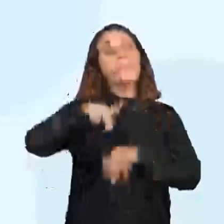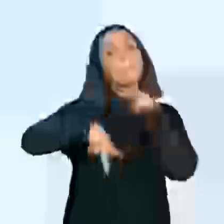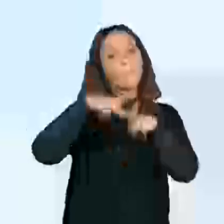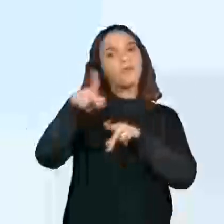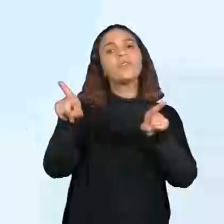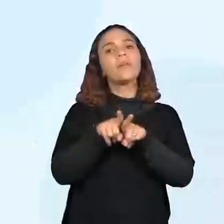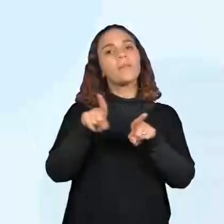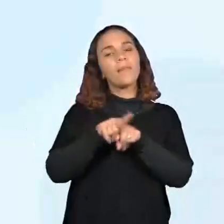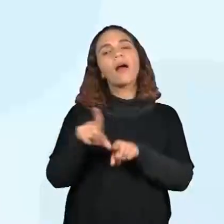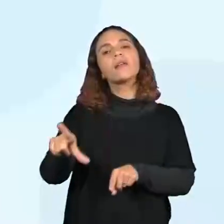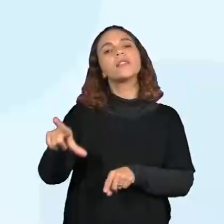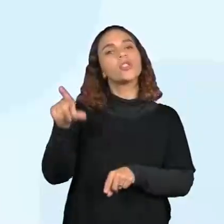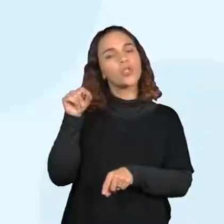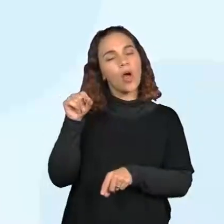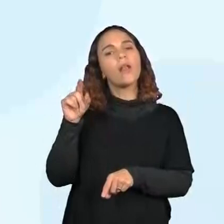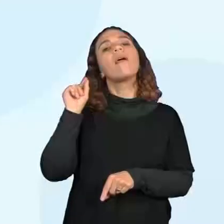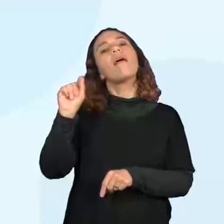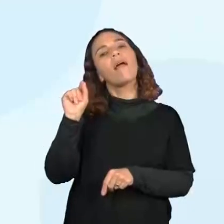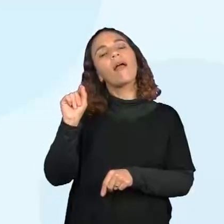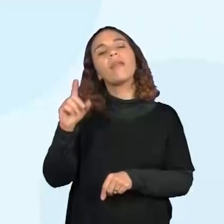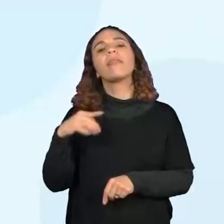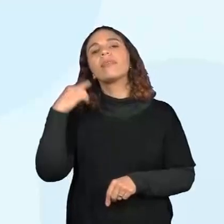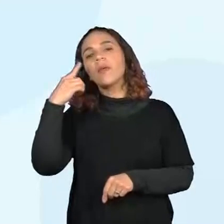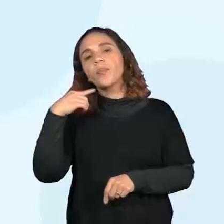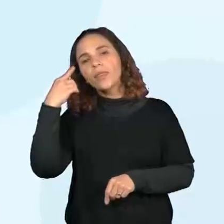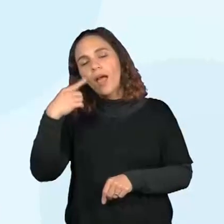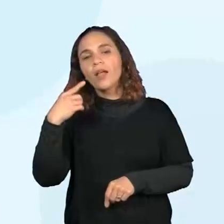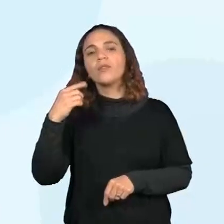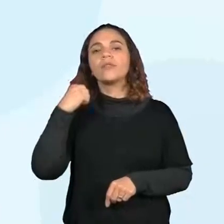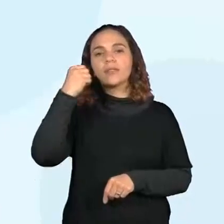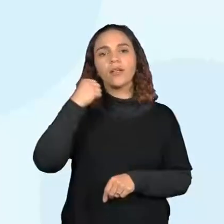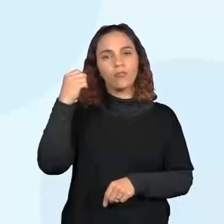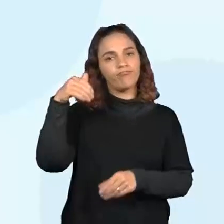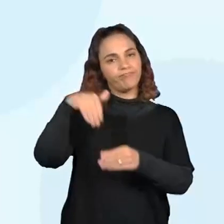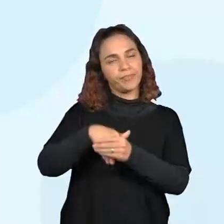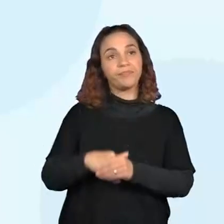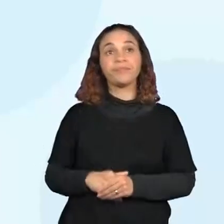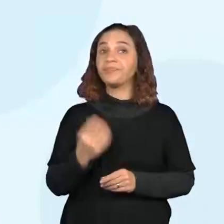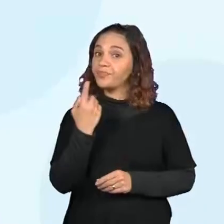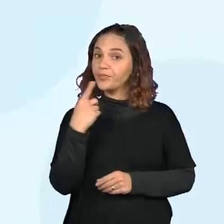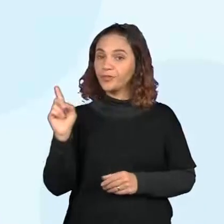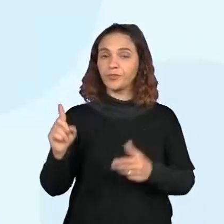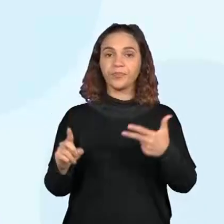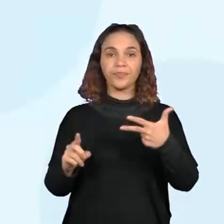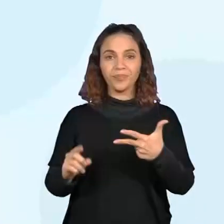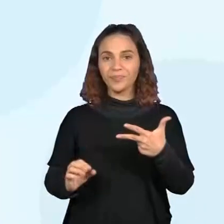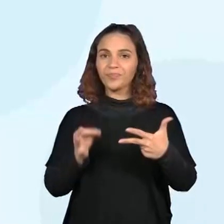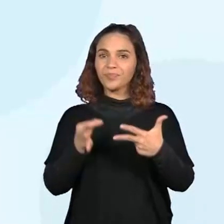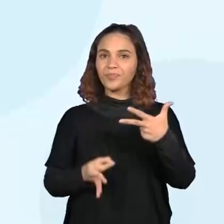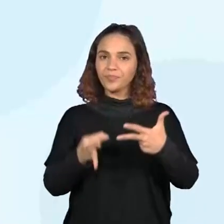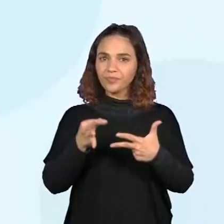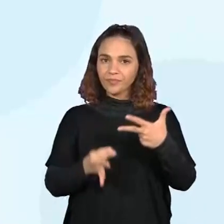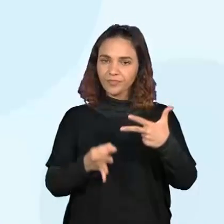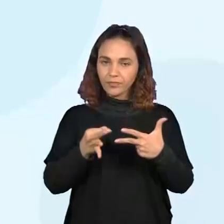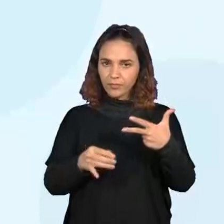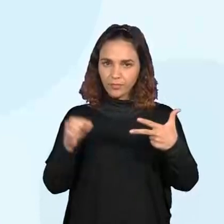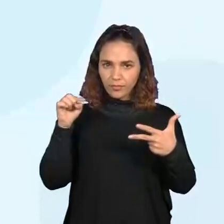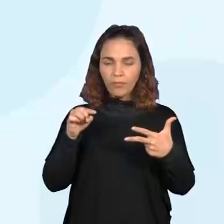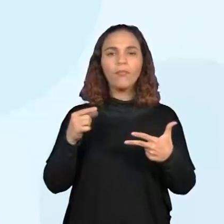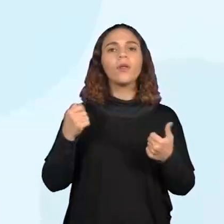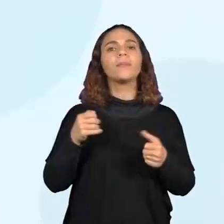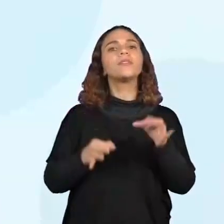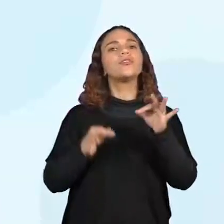voto direto da população. E, por último, o Poder Judiciário. O Poder Judiciário tem função de julgar de